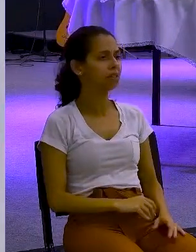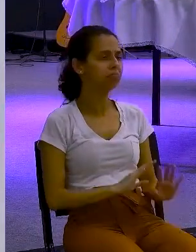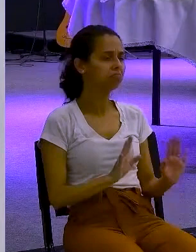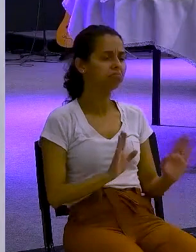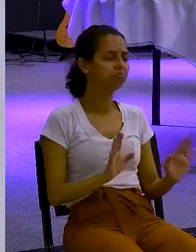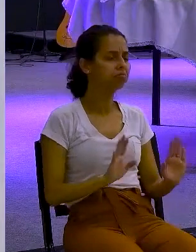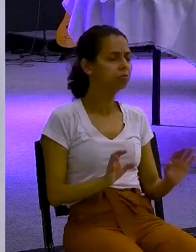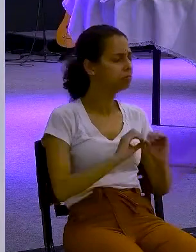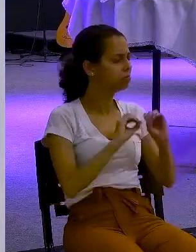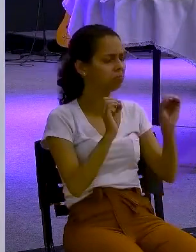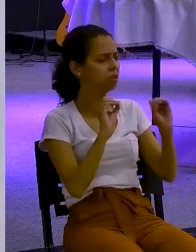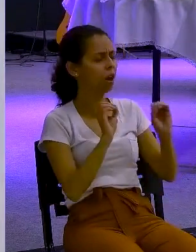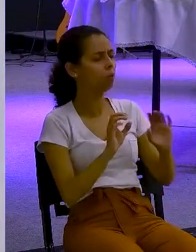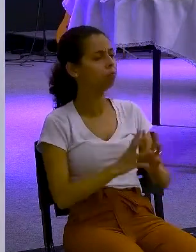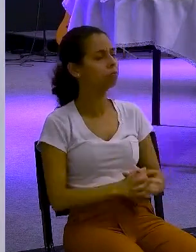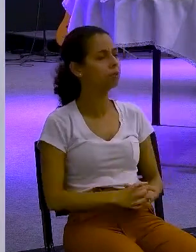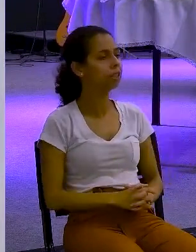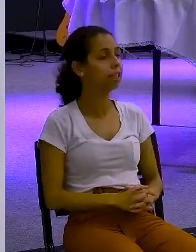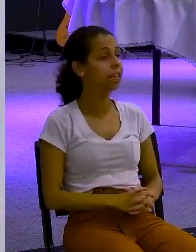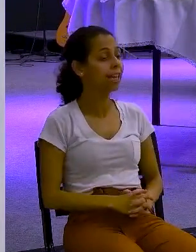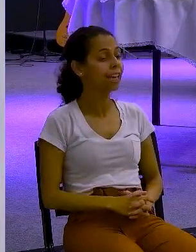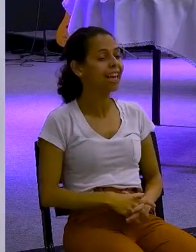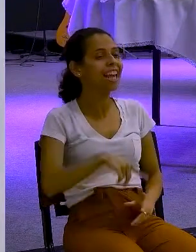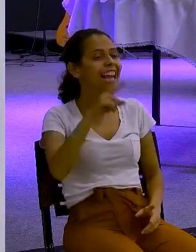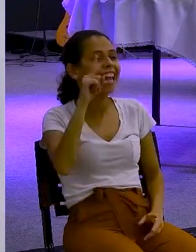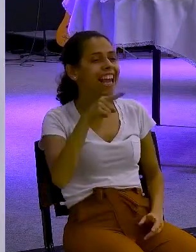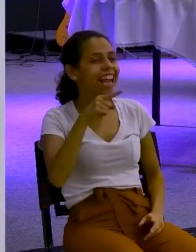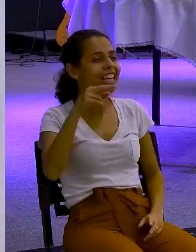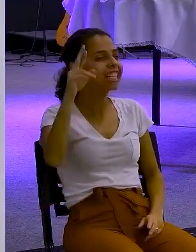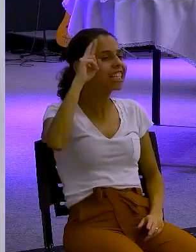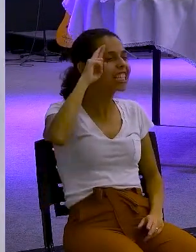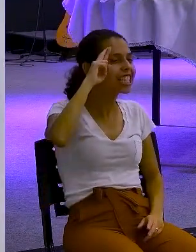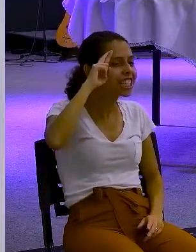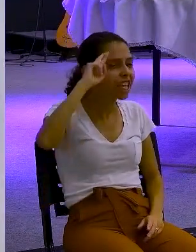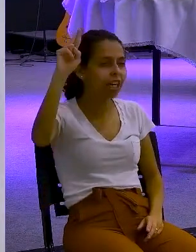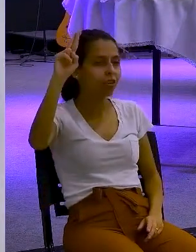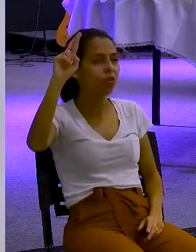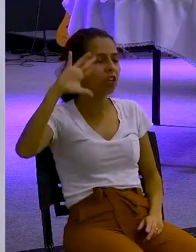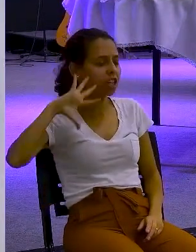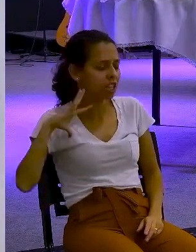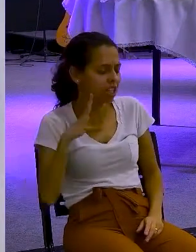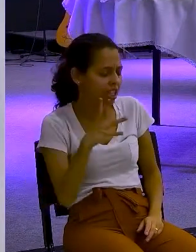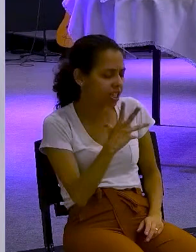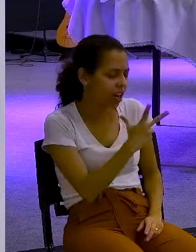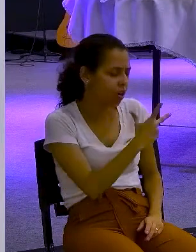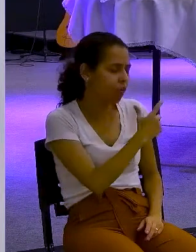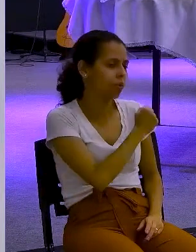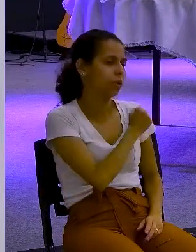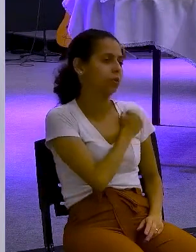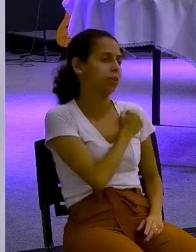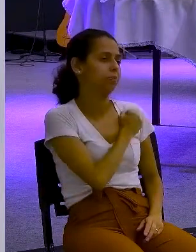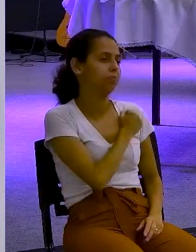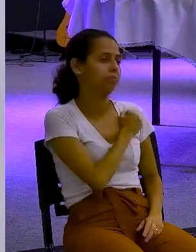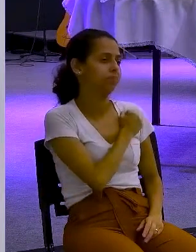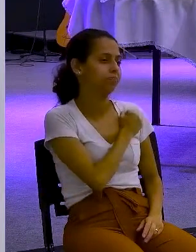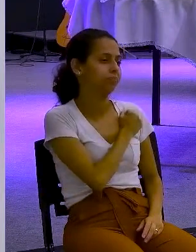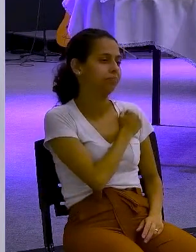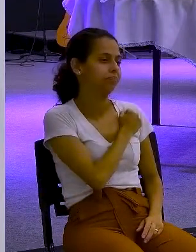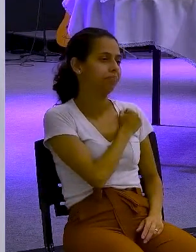braços estendidos. Ele é, antes de tudo, nosso Salvador.